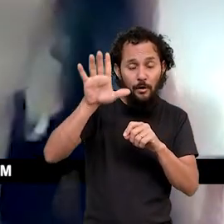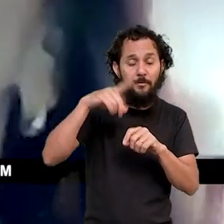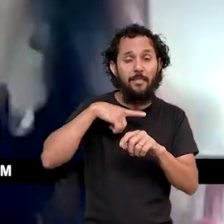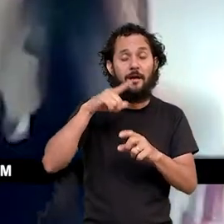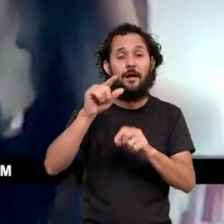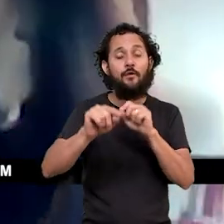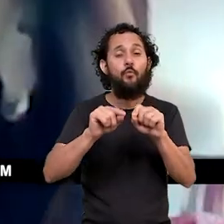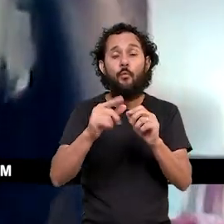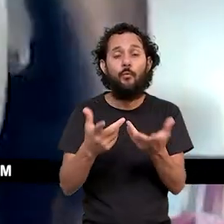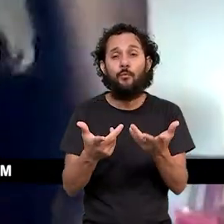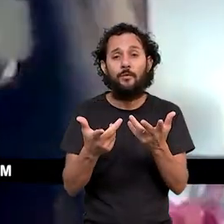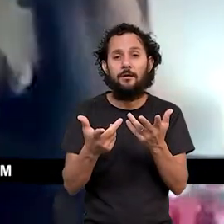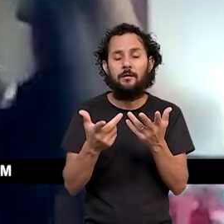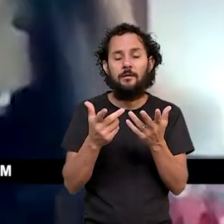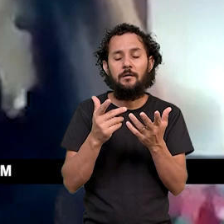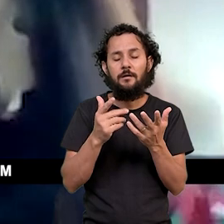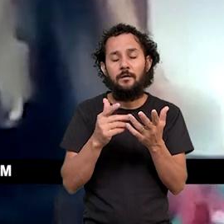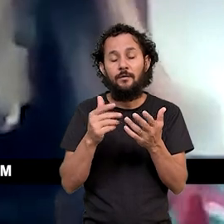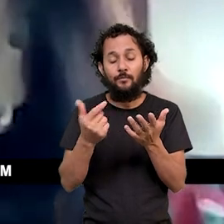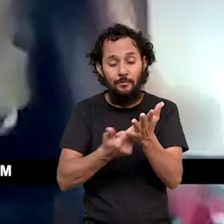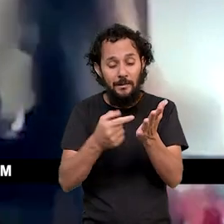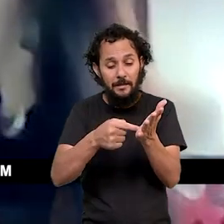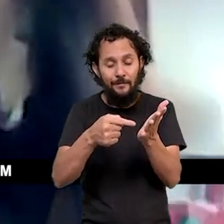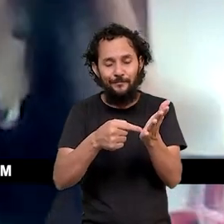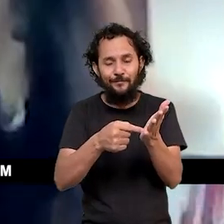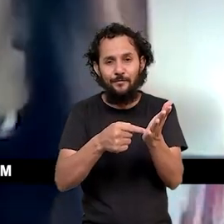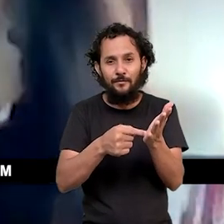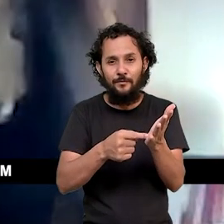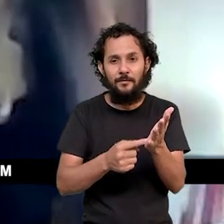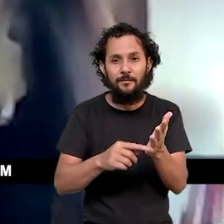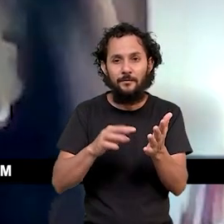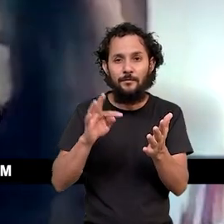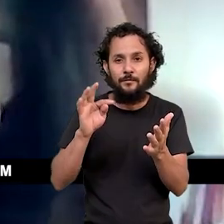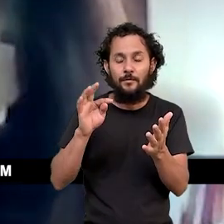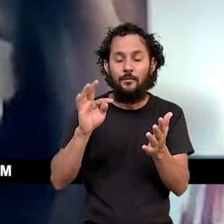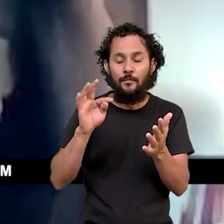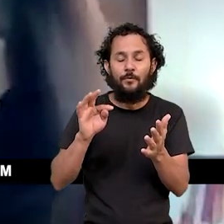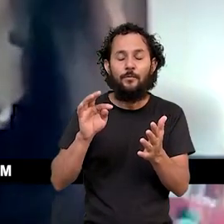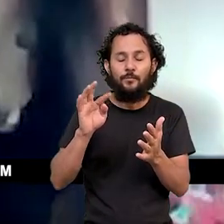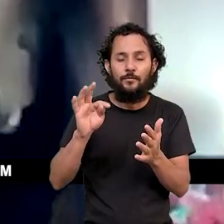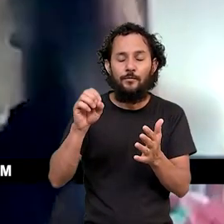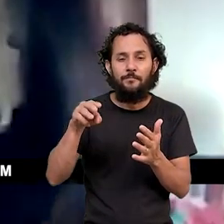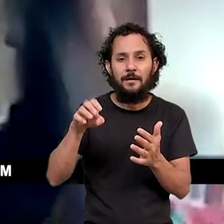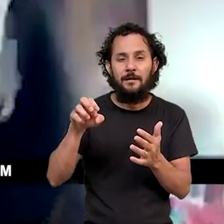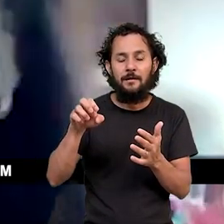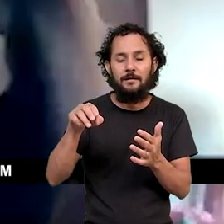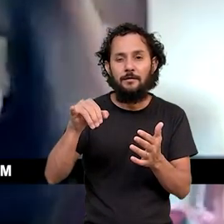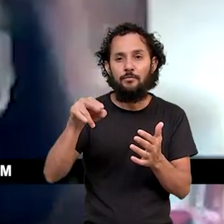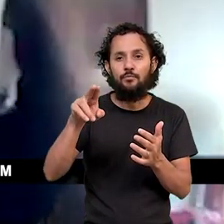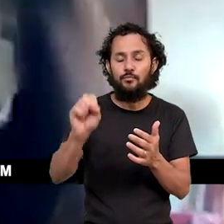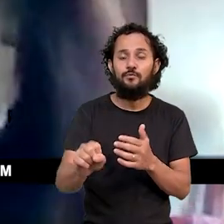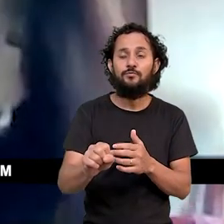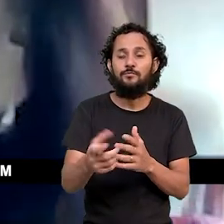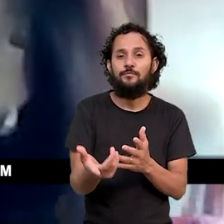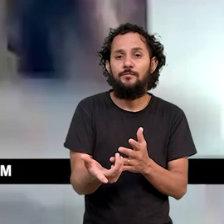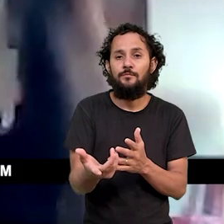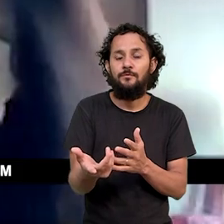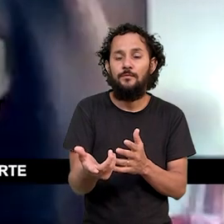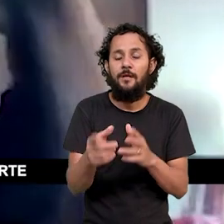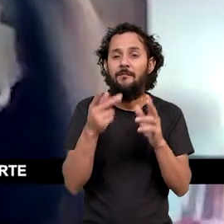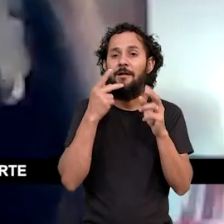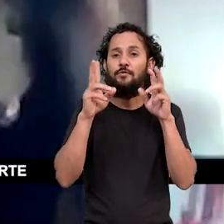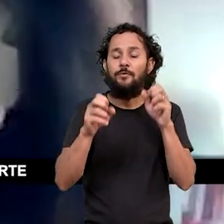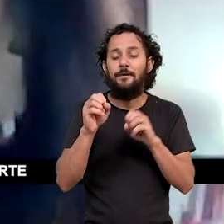nós teremos aí, a partir da obra de Comenius, um grande salto qualitativo